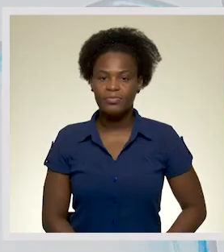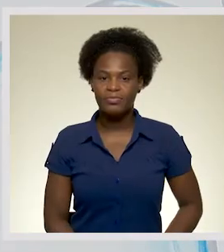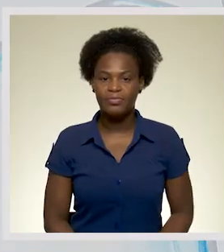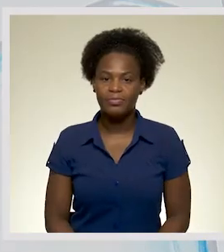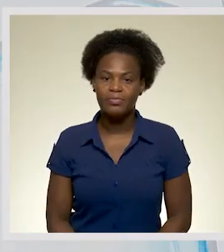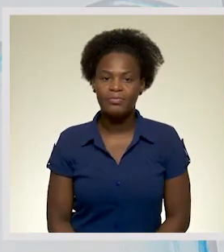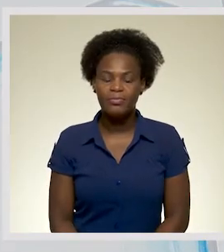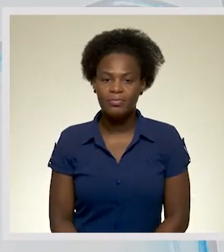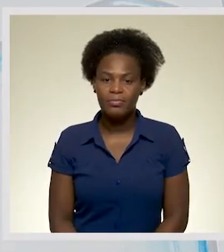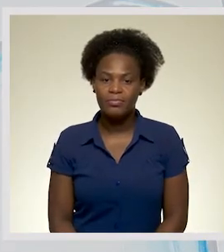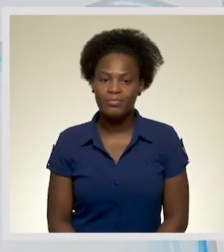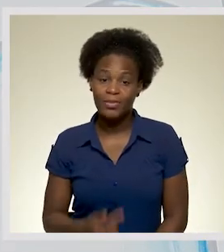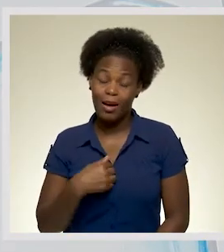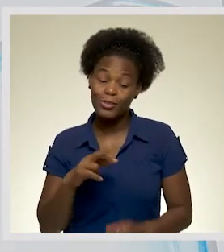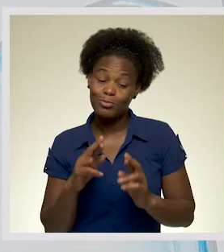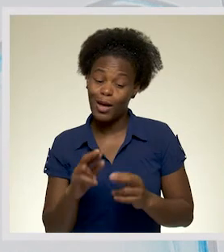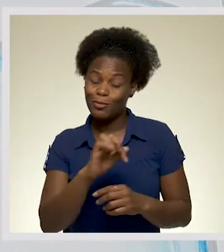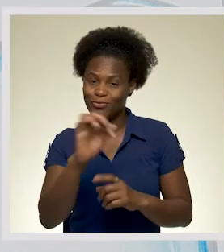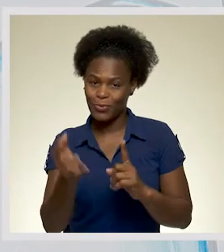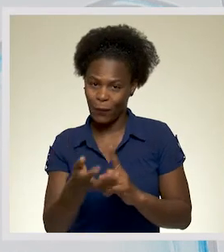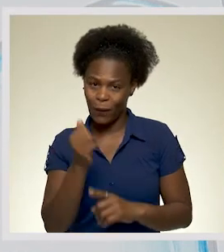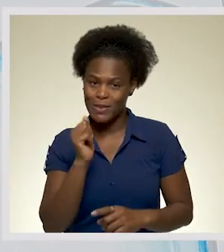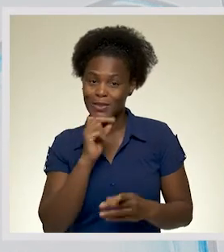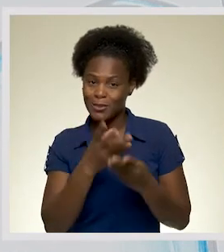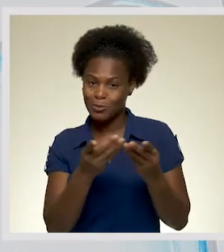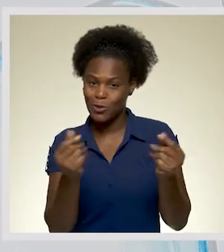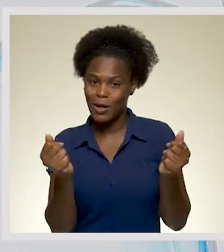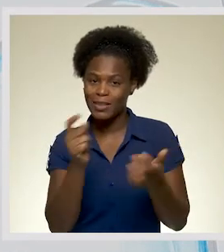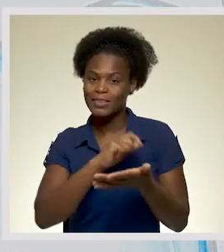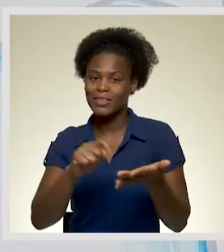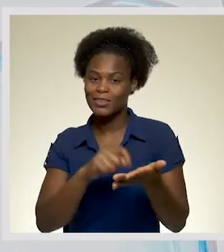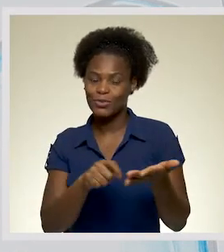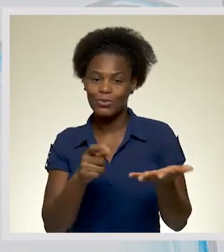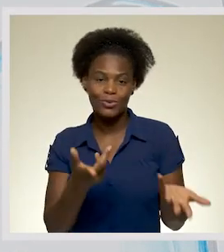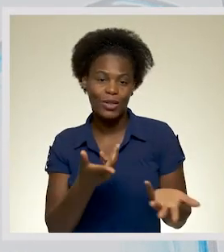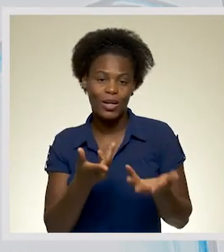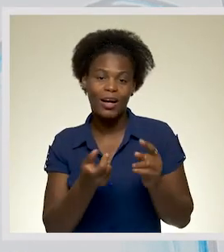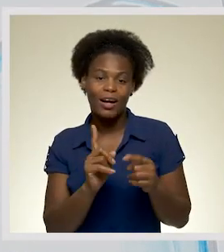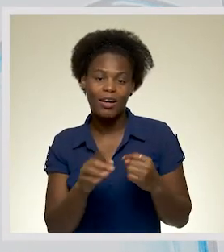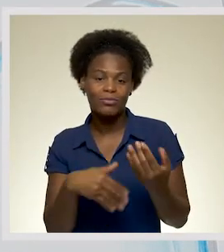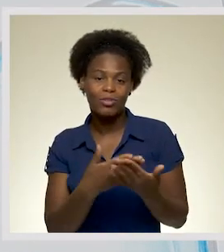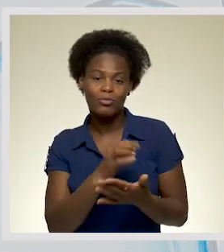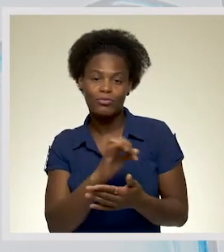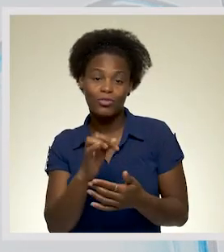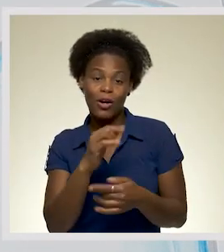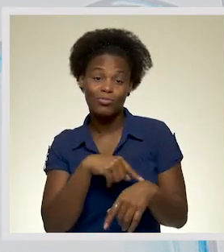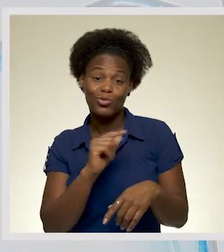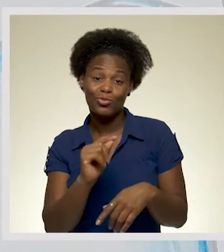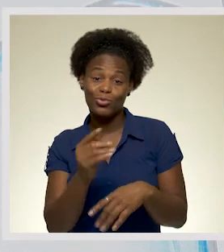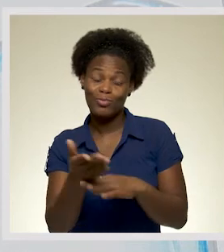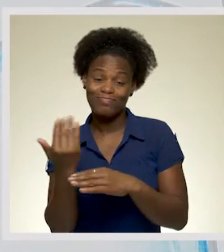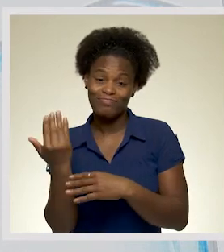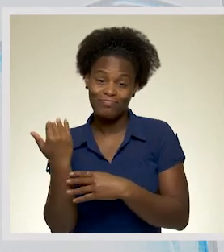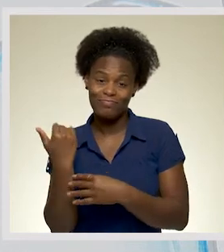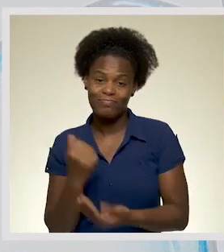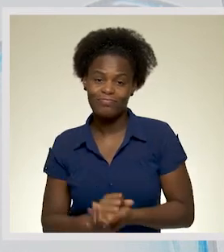Espero que tenham conseguido resolver o exercício que vos deixei há uns minutos atrás. Vamos,